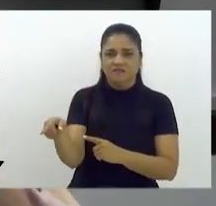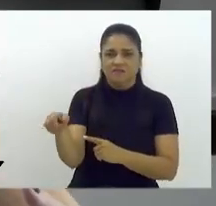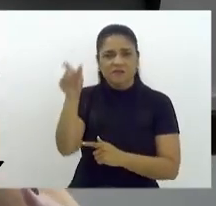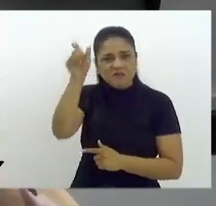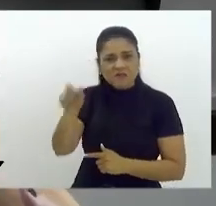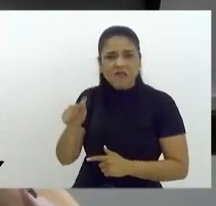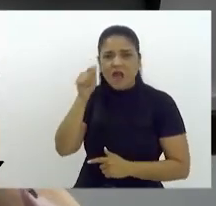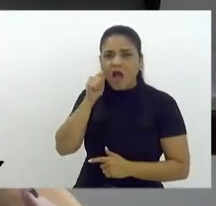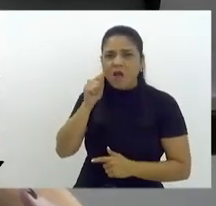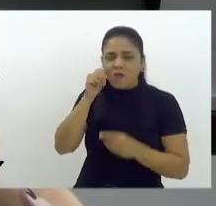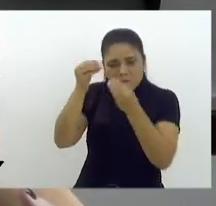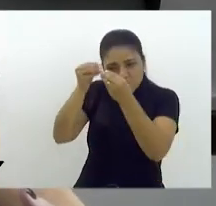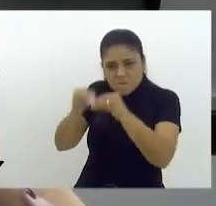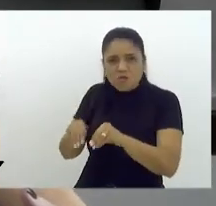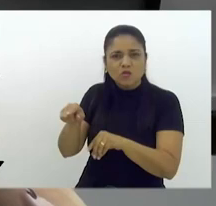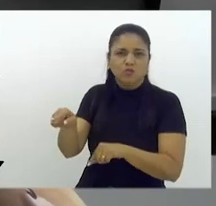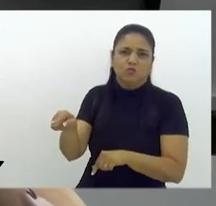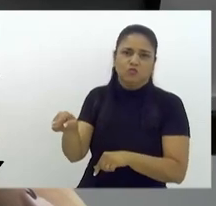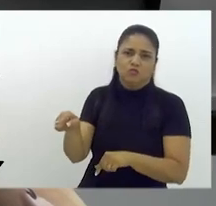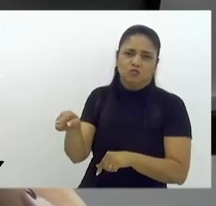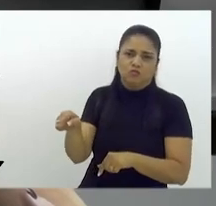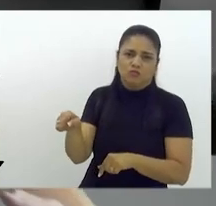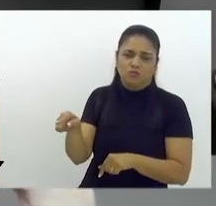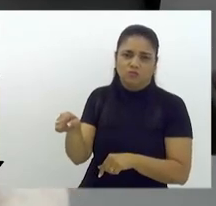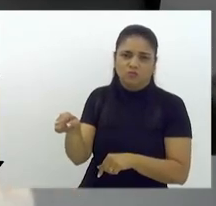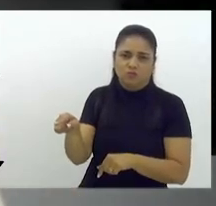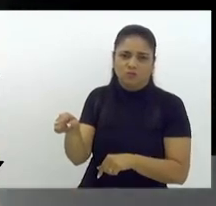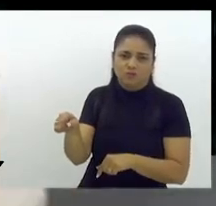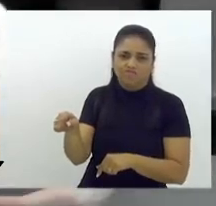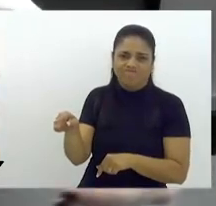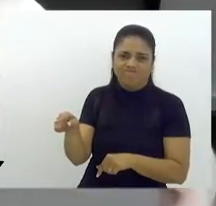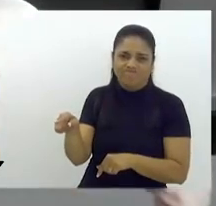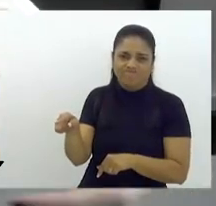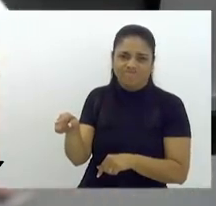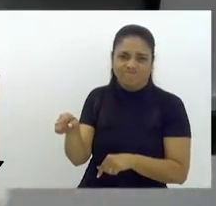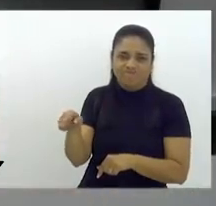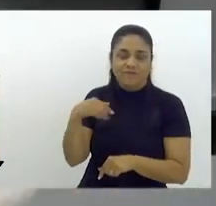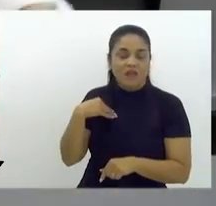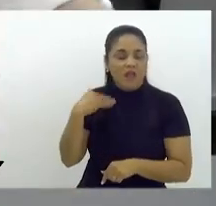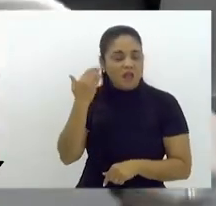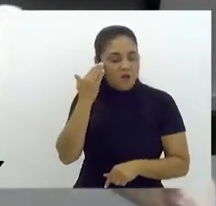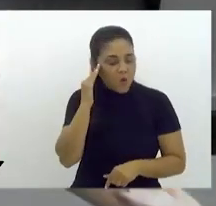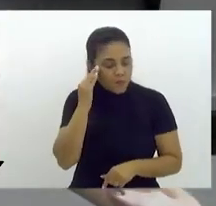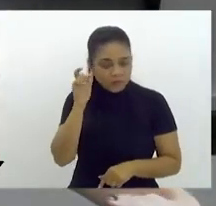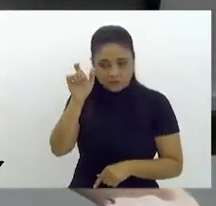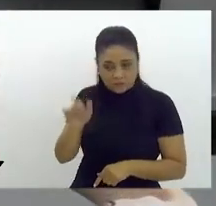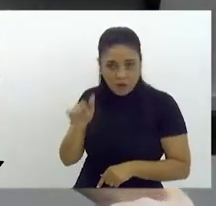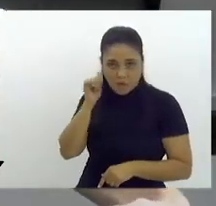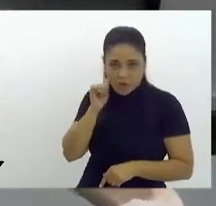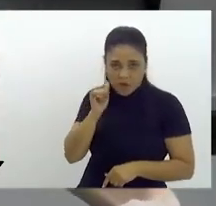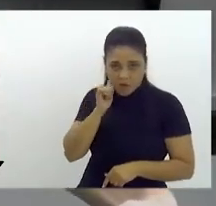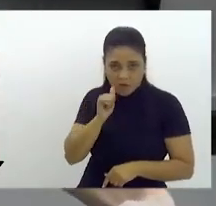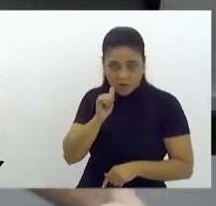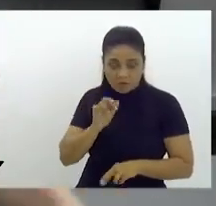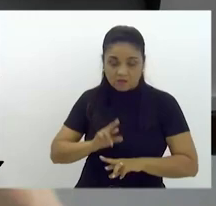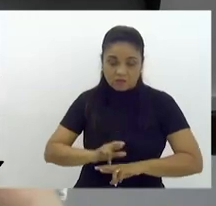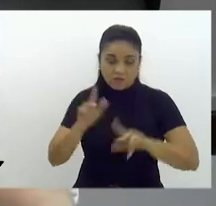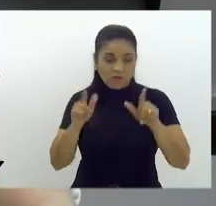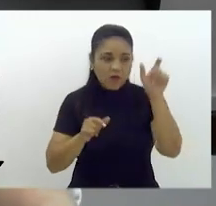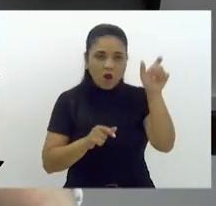efetivamente por esse tipo de coisa isso é compreendido de uma maneira diferente para mulher e para os homens vejam bem